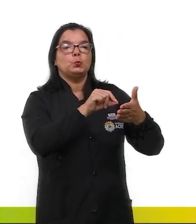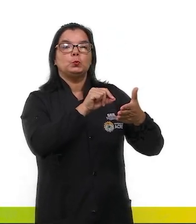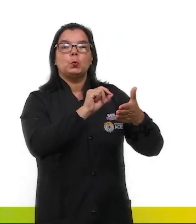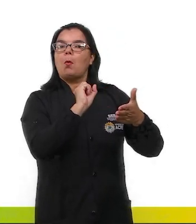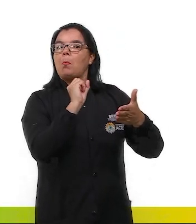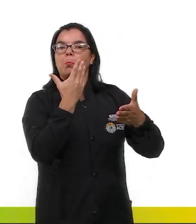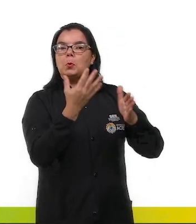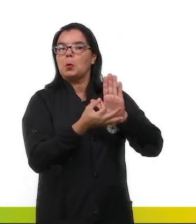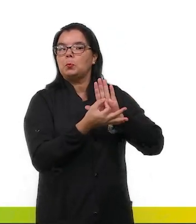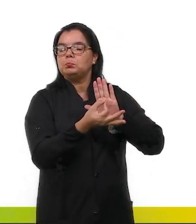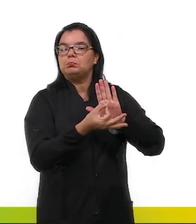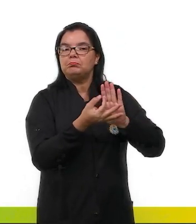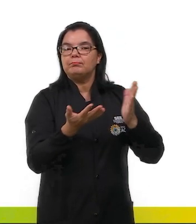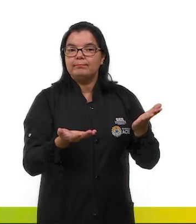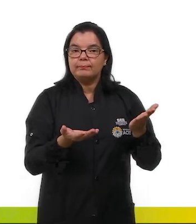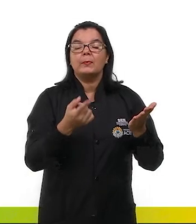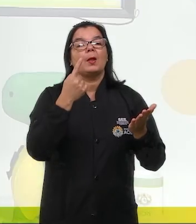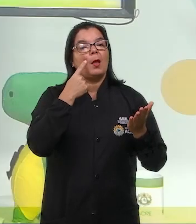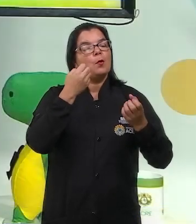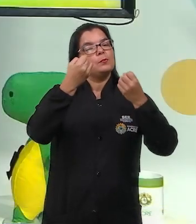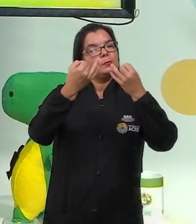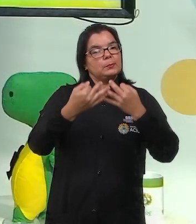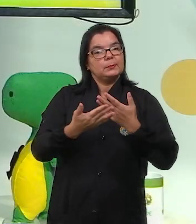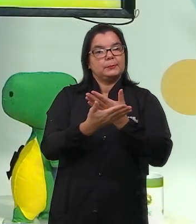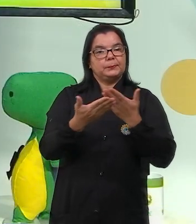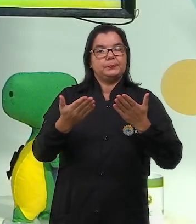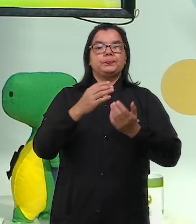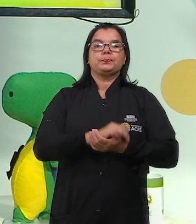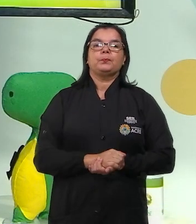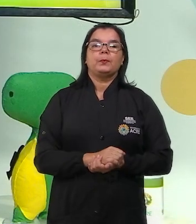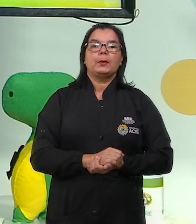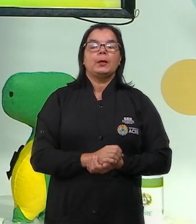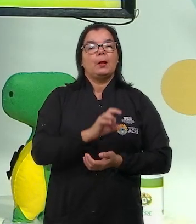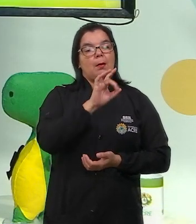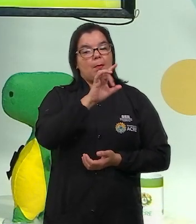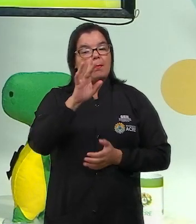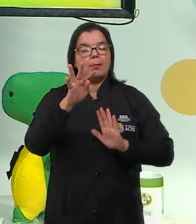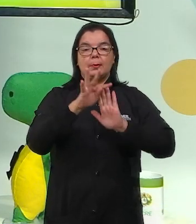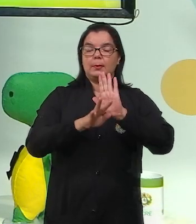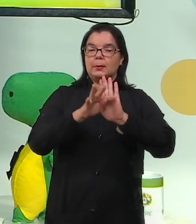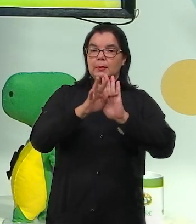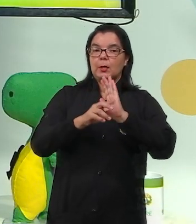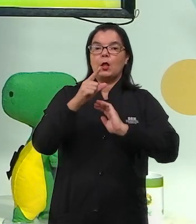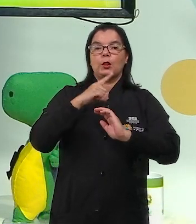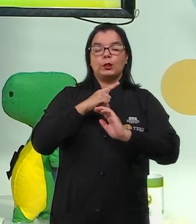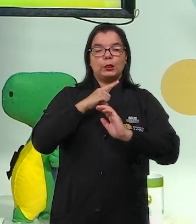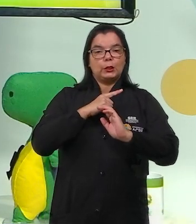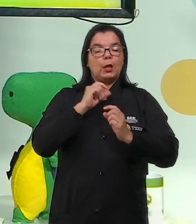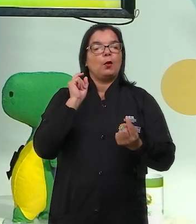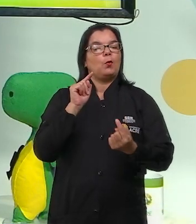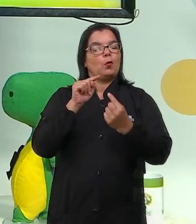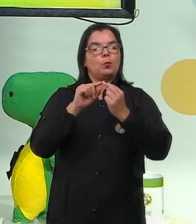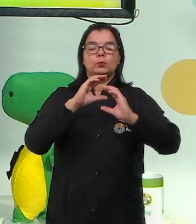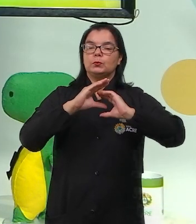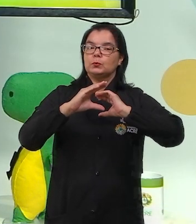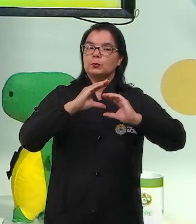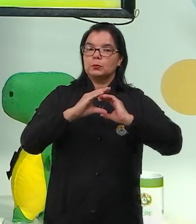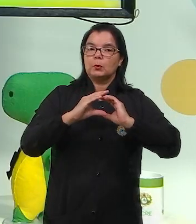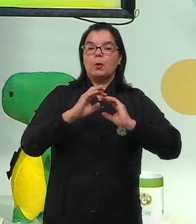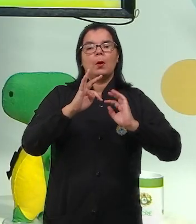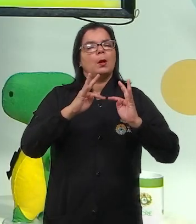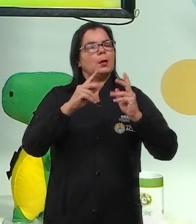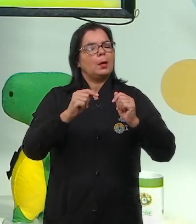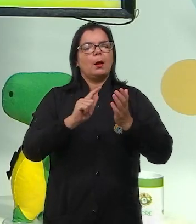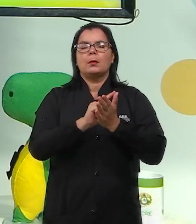uma opinião. É o que eu acabei de falar para vocês. Cada texto ele vai ter uma intenção comunicativa. Cada gênero